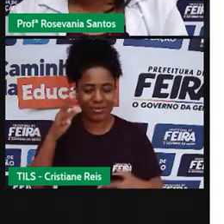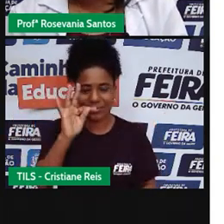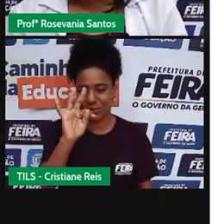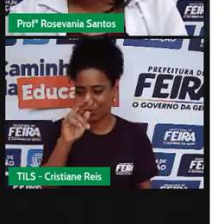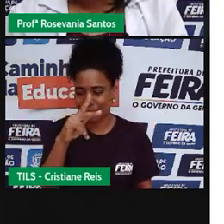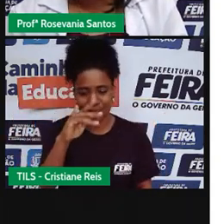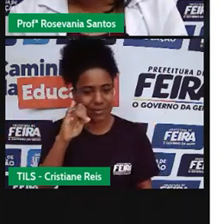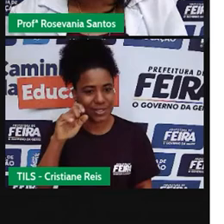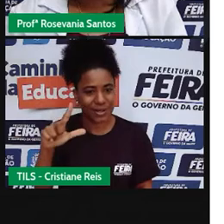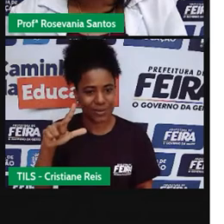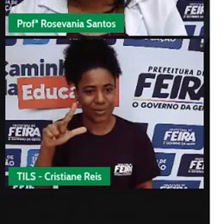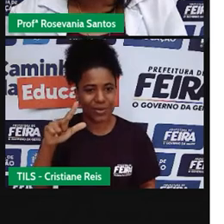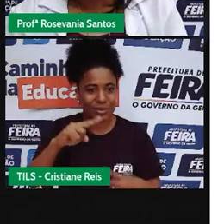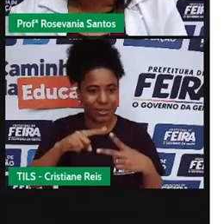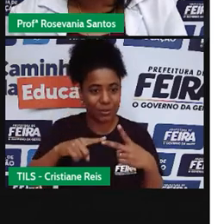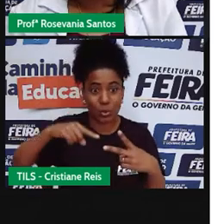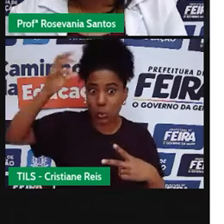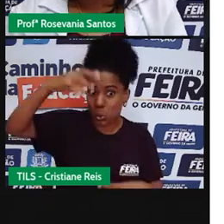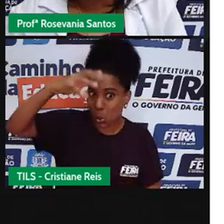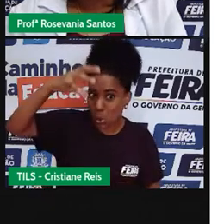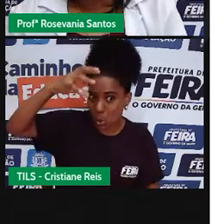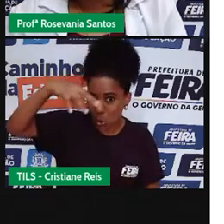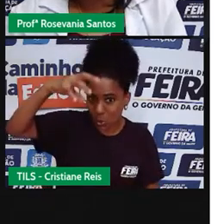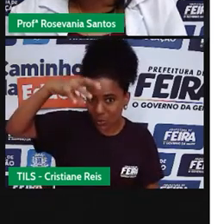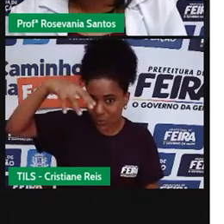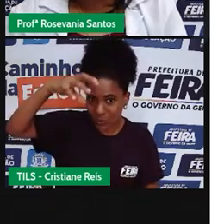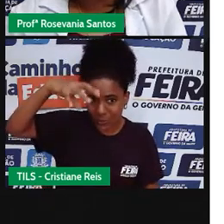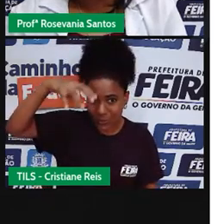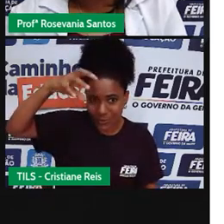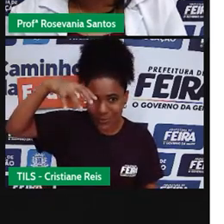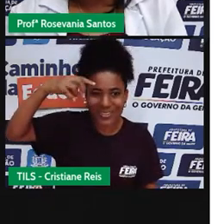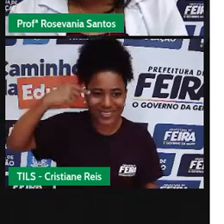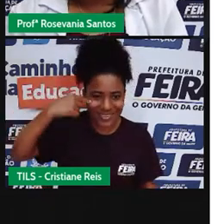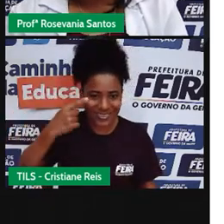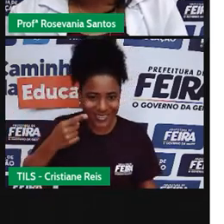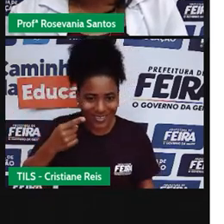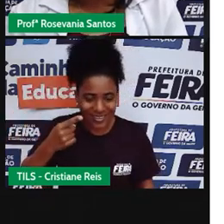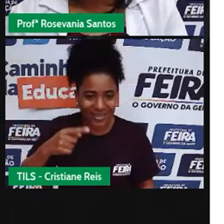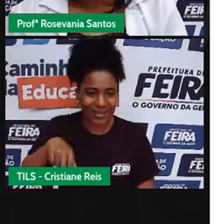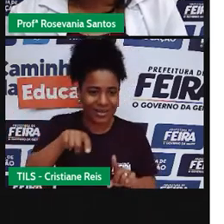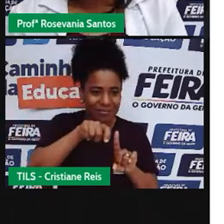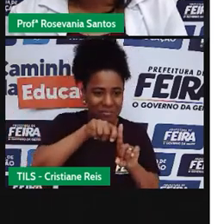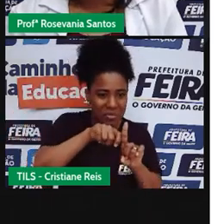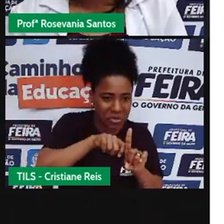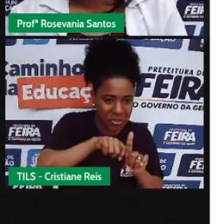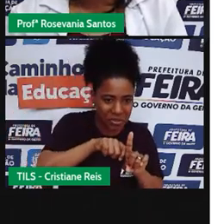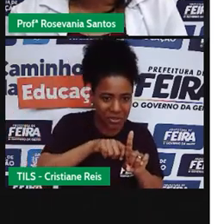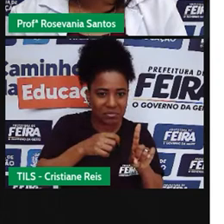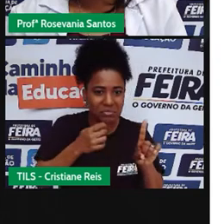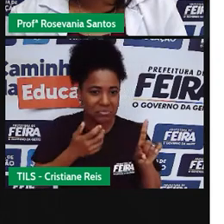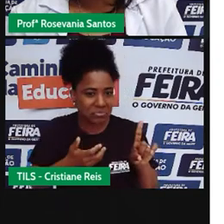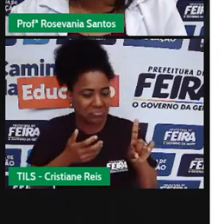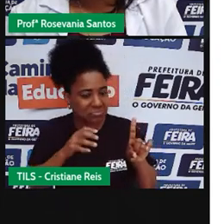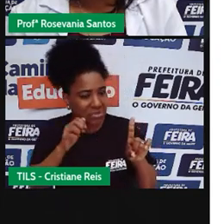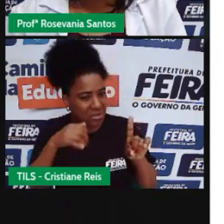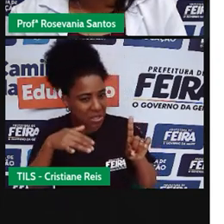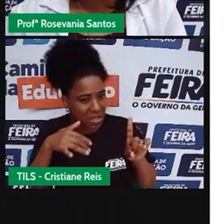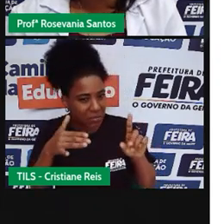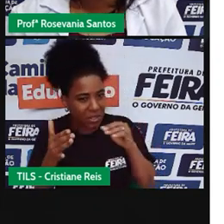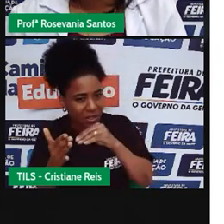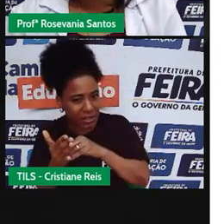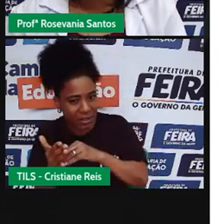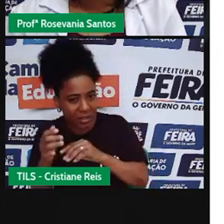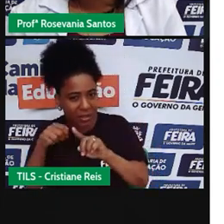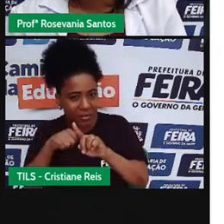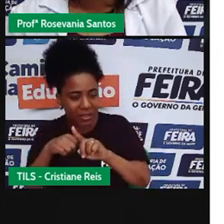tenho sempre um período que chove, né, que começa aqui, né, no mês de setembro e que vai até o mês de março, né, que a gente não tem essa quebrada,